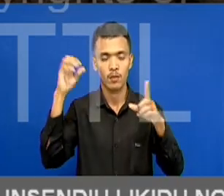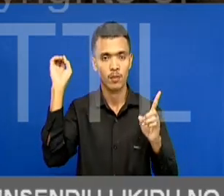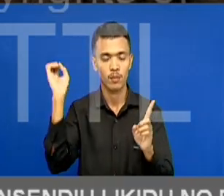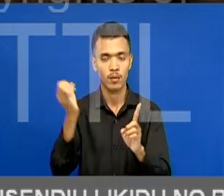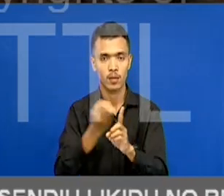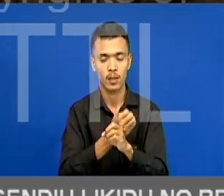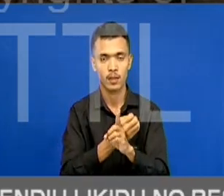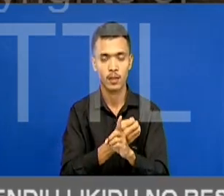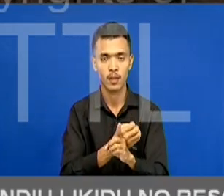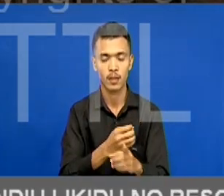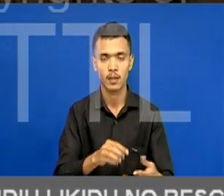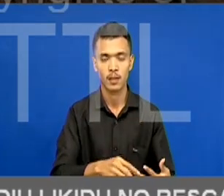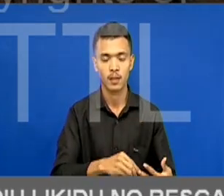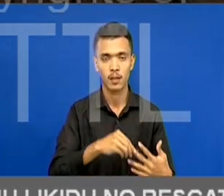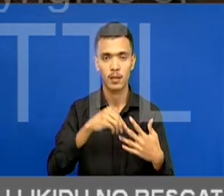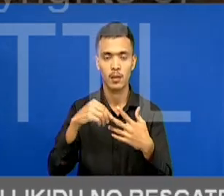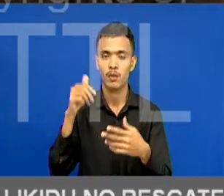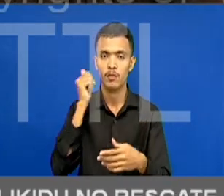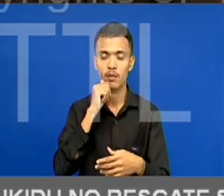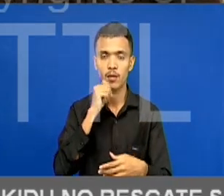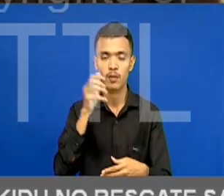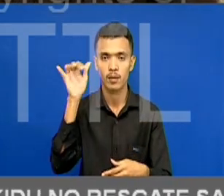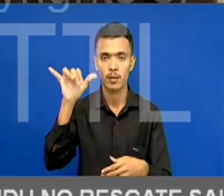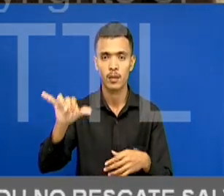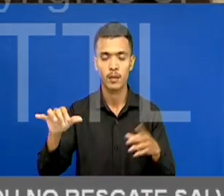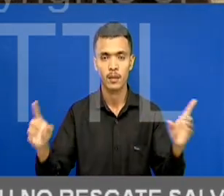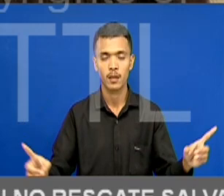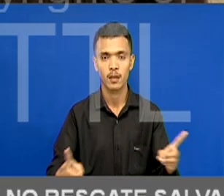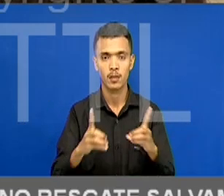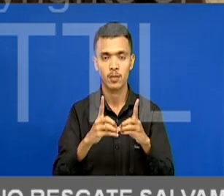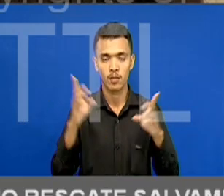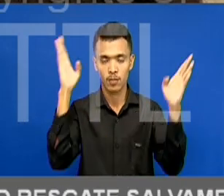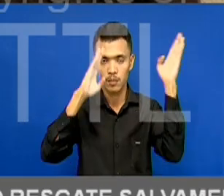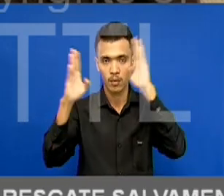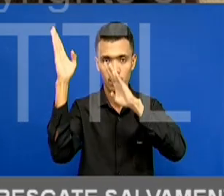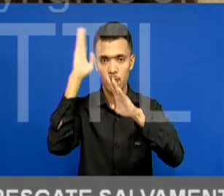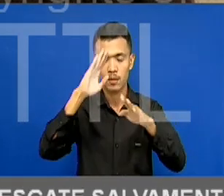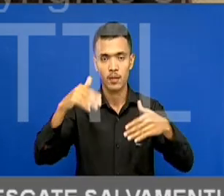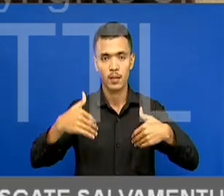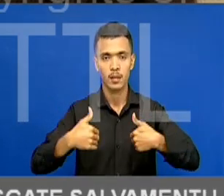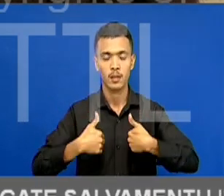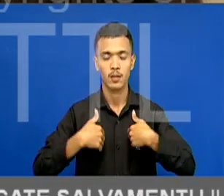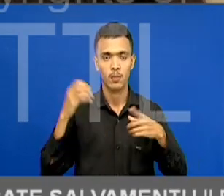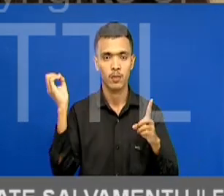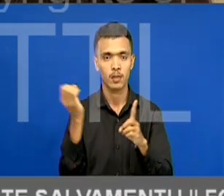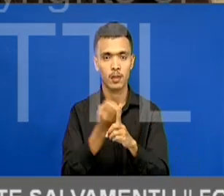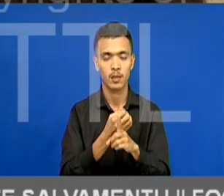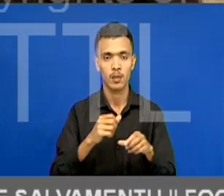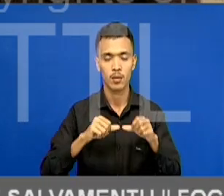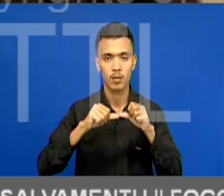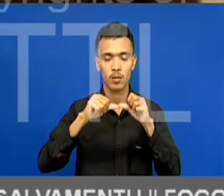atu lilu al infeto sira nebe ia hasur problema ia escola sira bele ia oportunidade atu bele continua fir fali sir